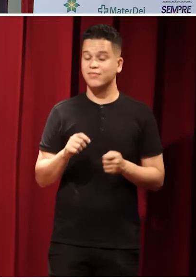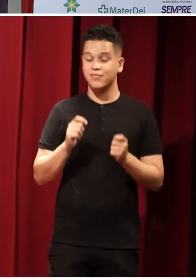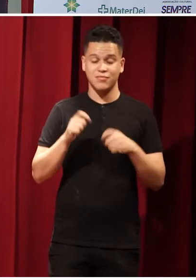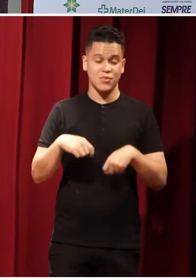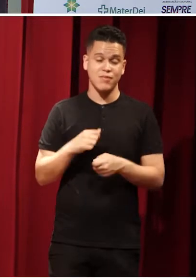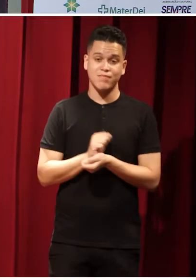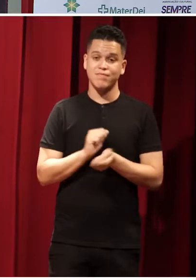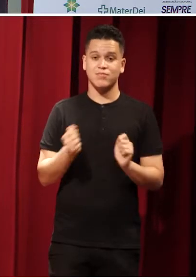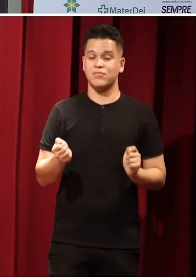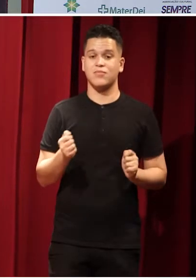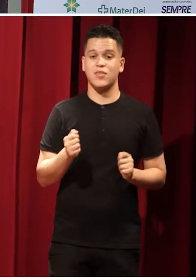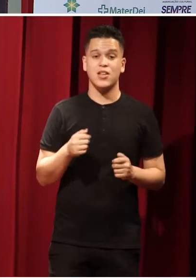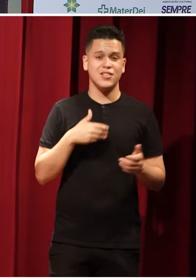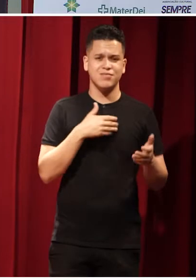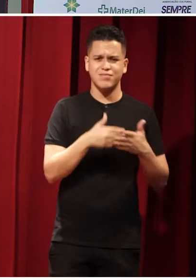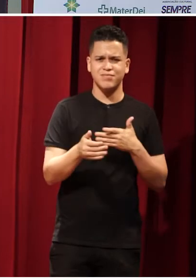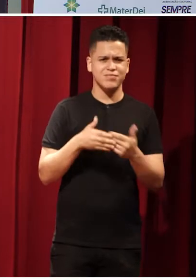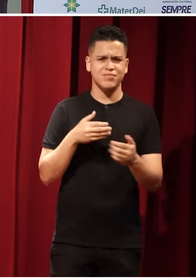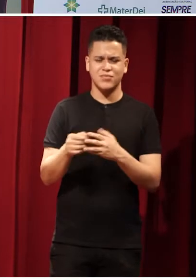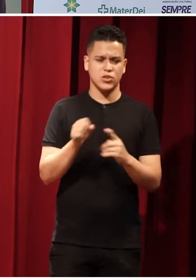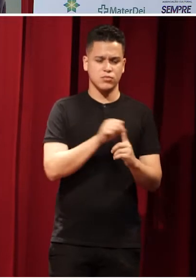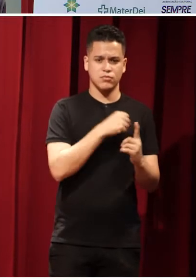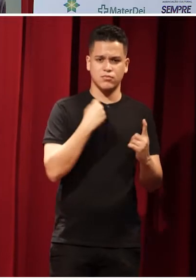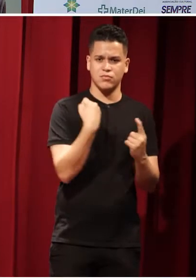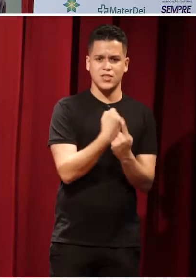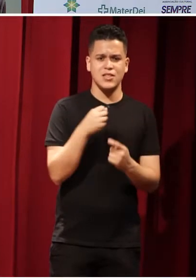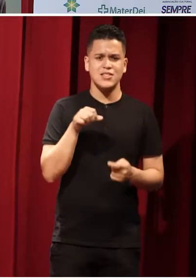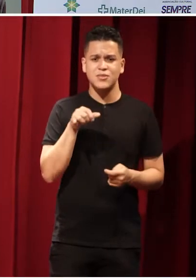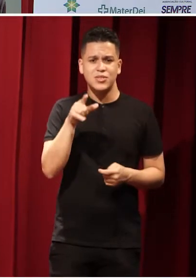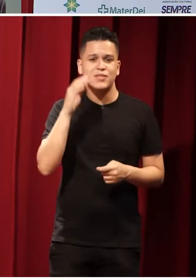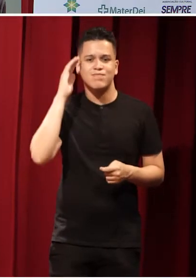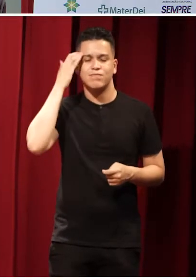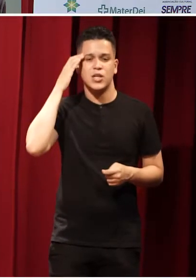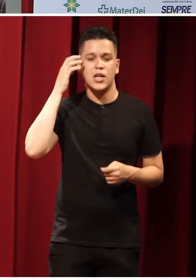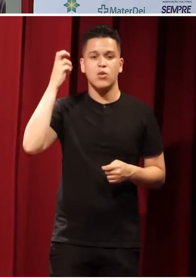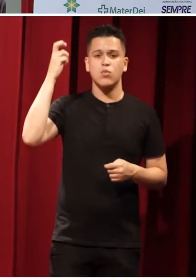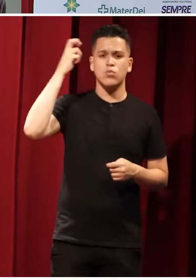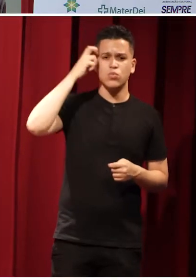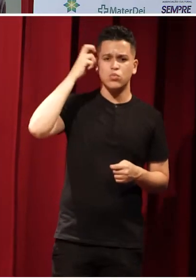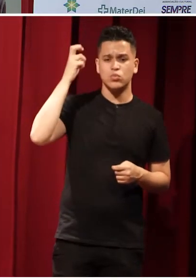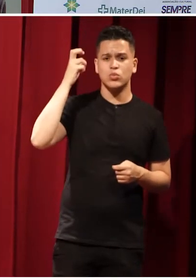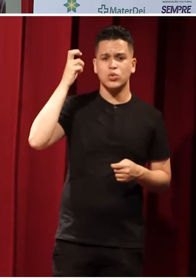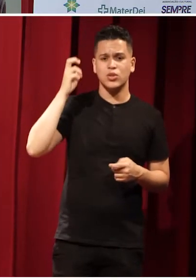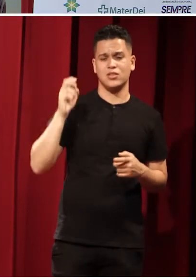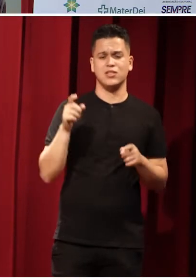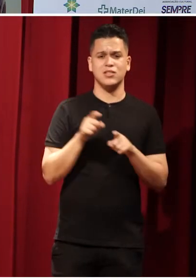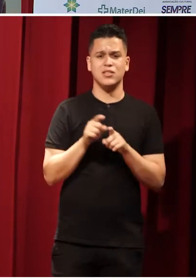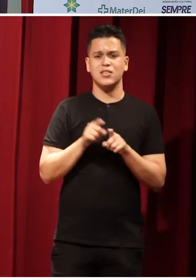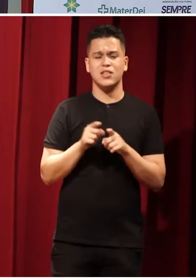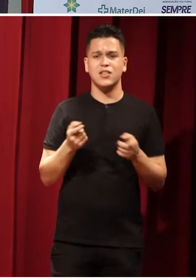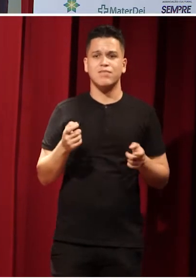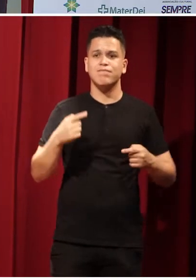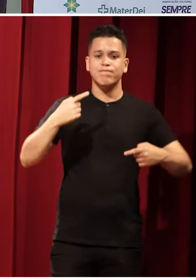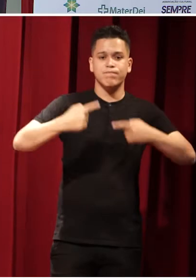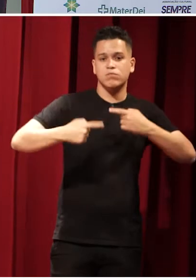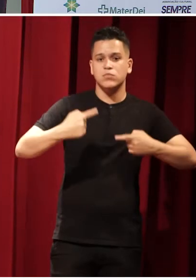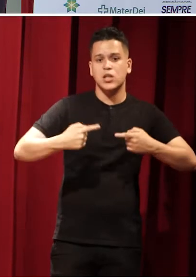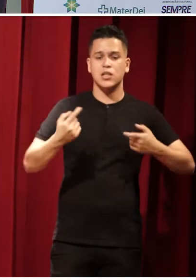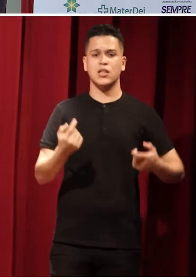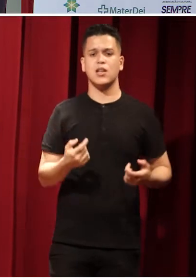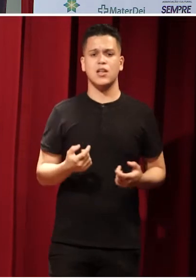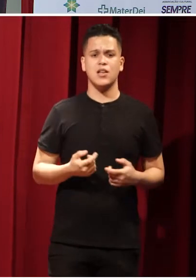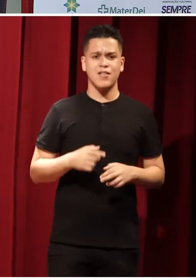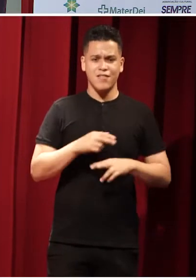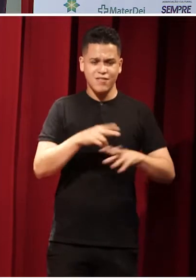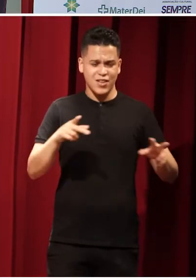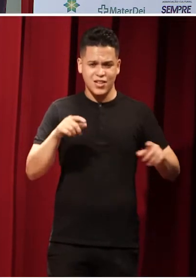chamam de economia. Então, em qualquer sociedade, se você não compreender a cultura, se você não compreender